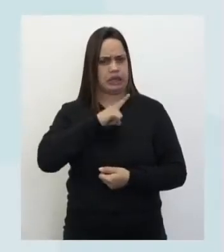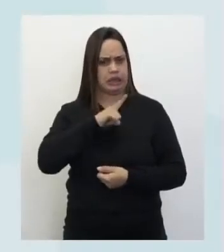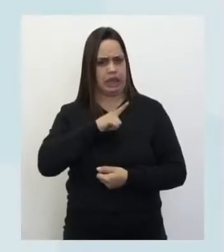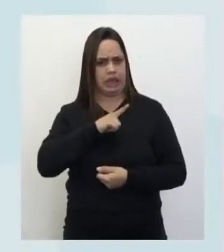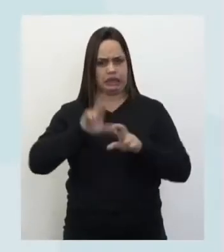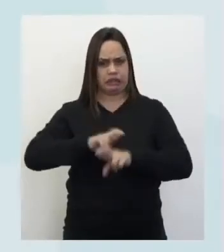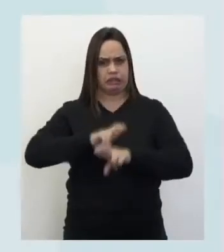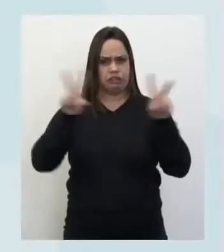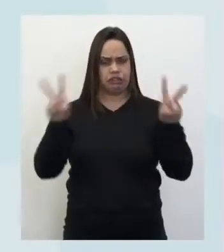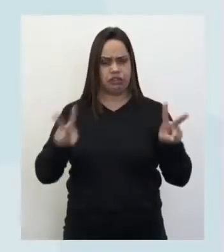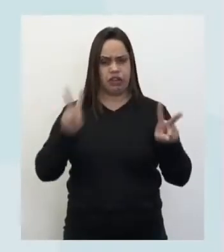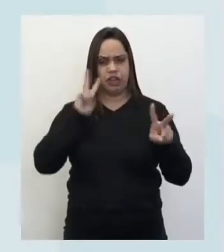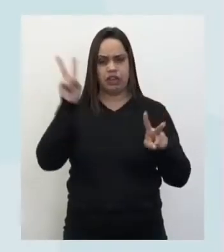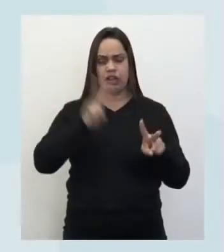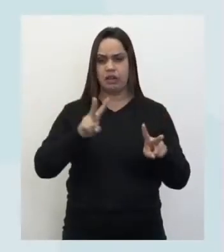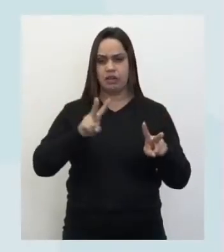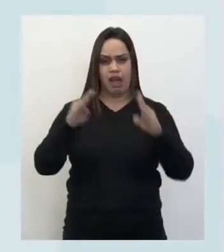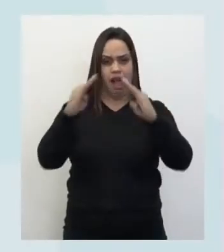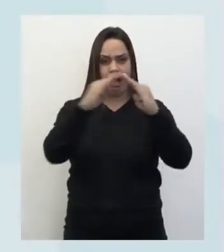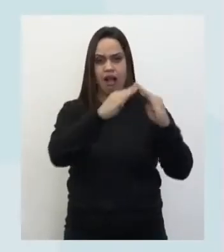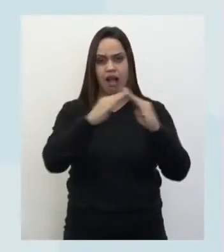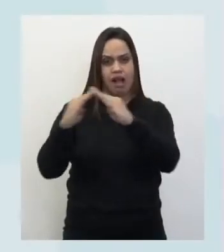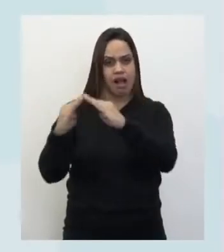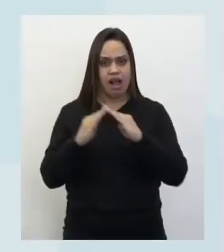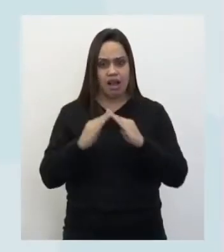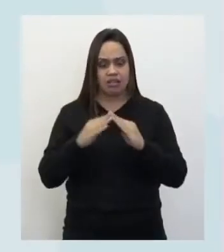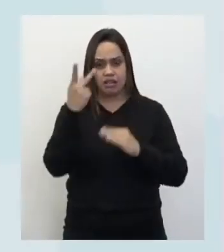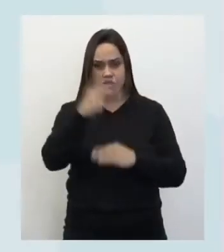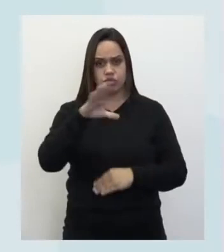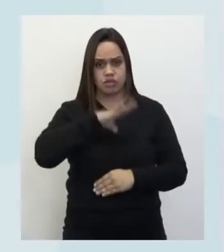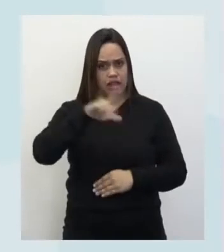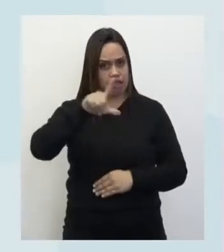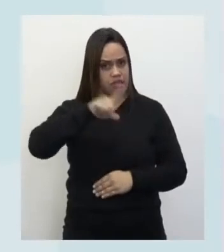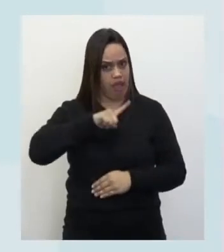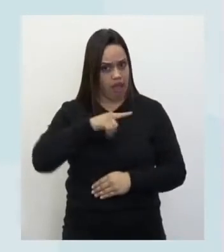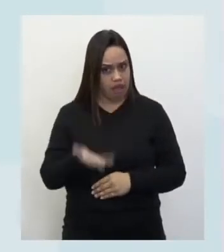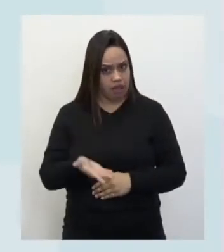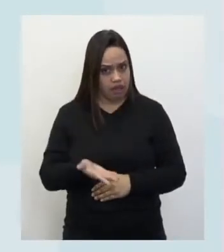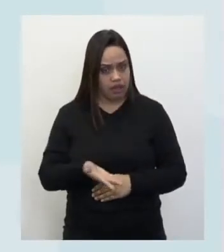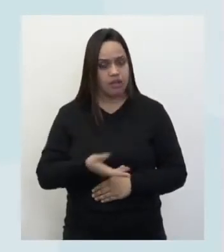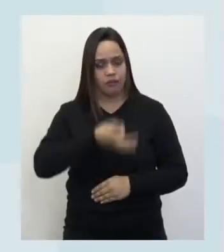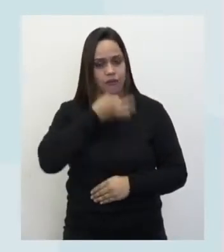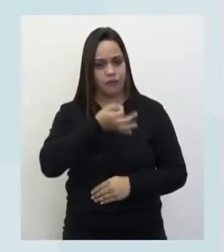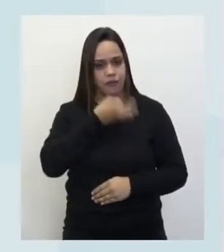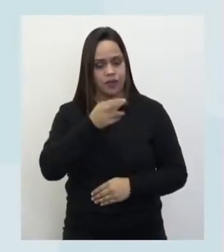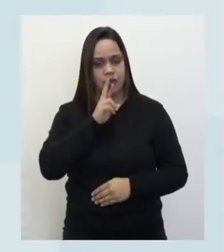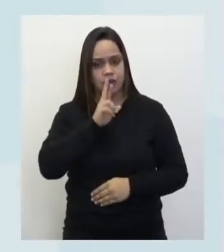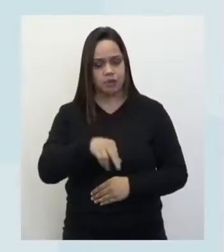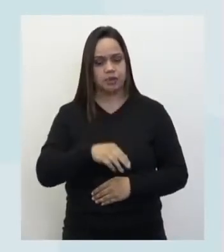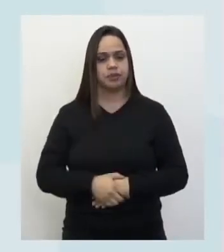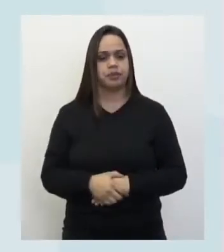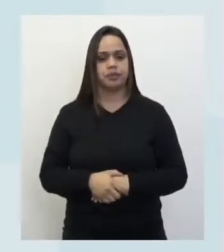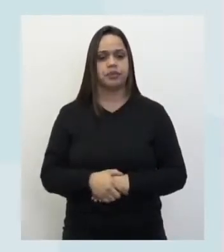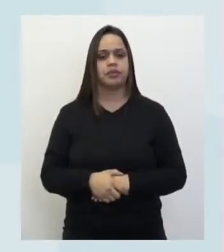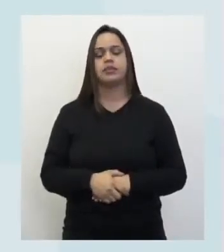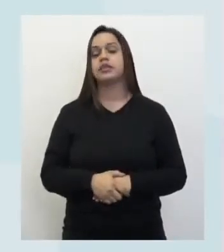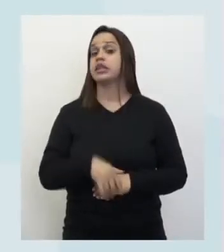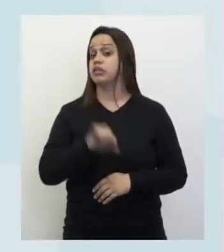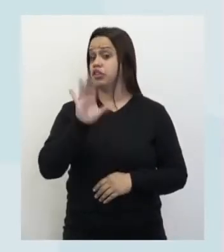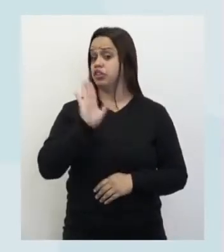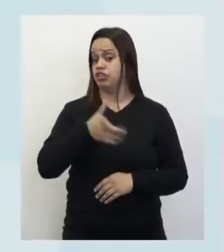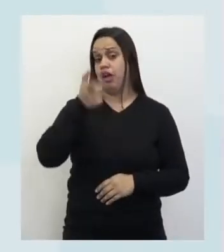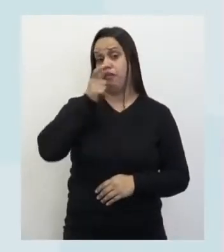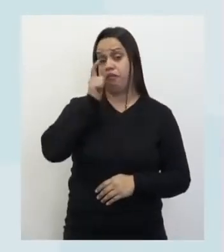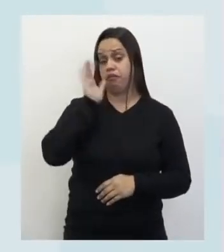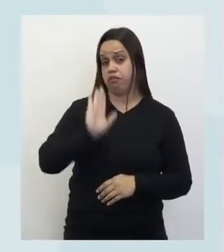existe esse contraste habitacional na sua cidade? Comente sua resposta. Né? Então, se você já